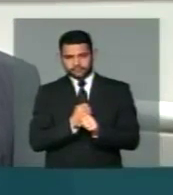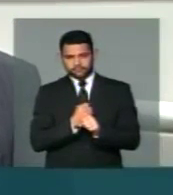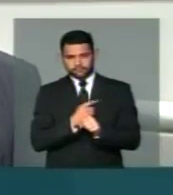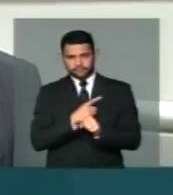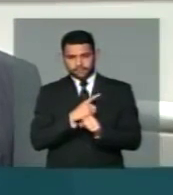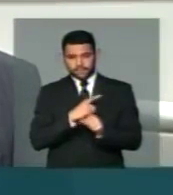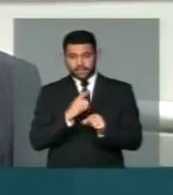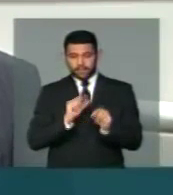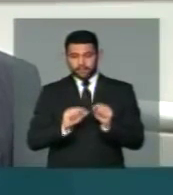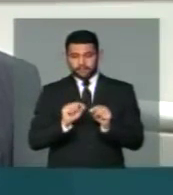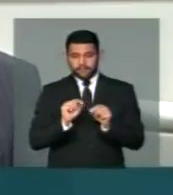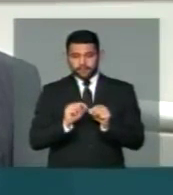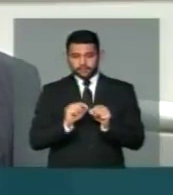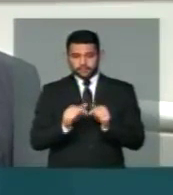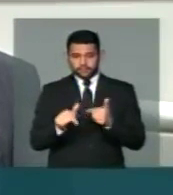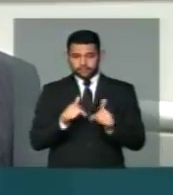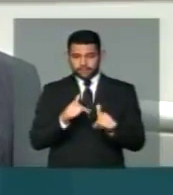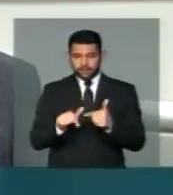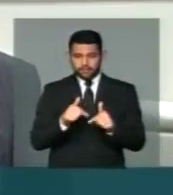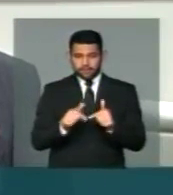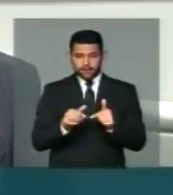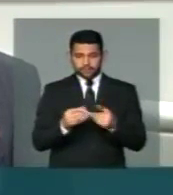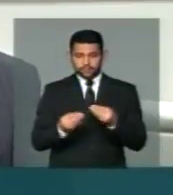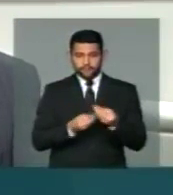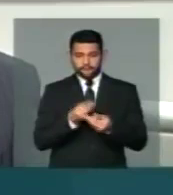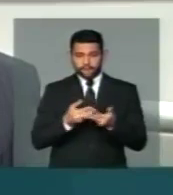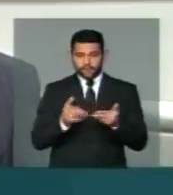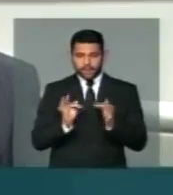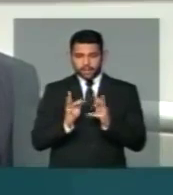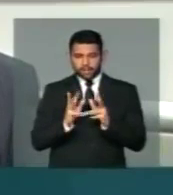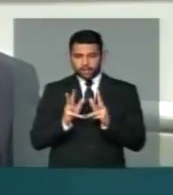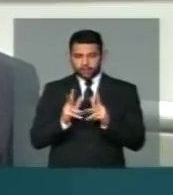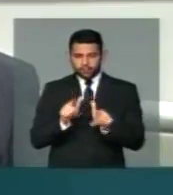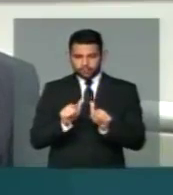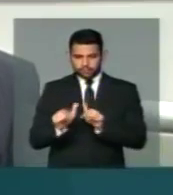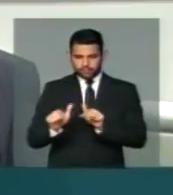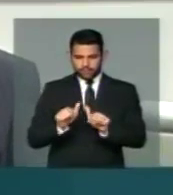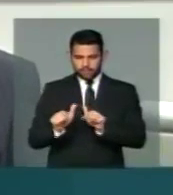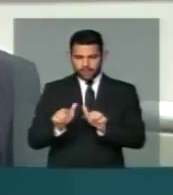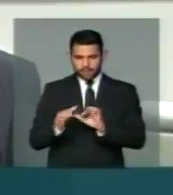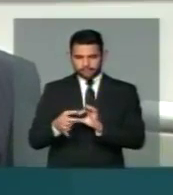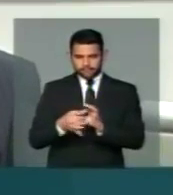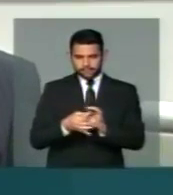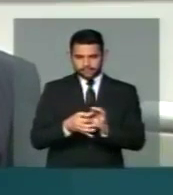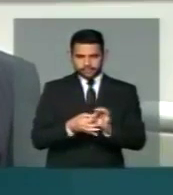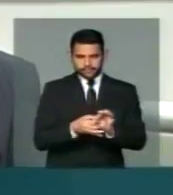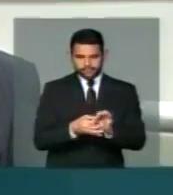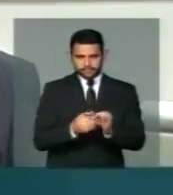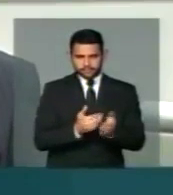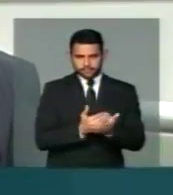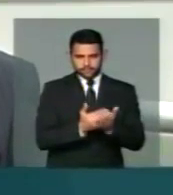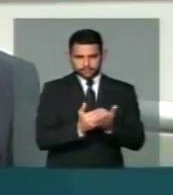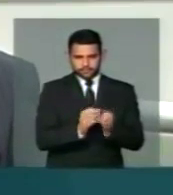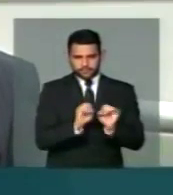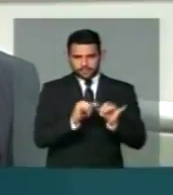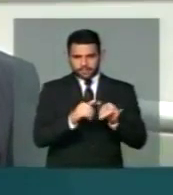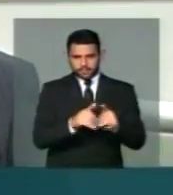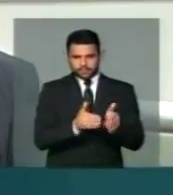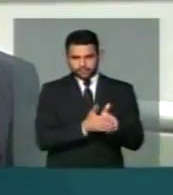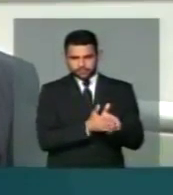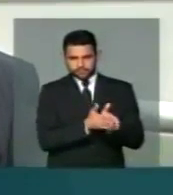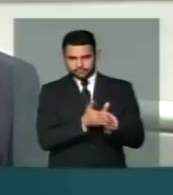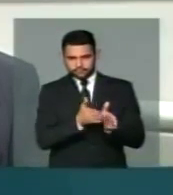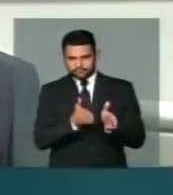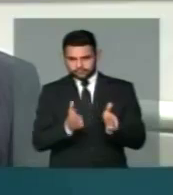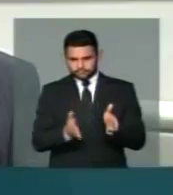tem que ser feito um trabalho de modo que todas as ações se concluam aproximadamente no mesmo